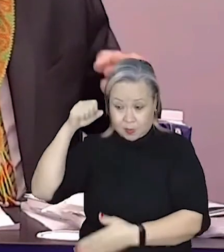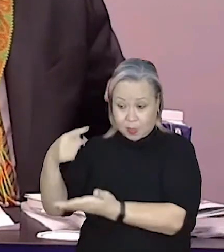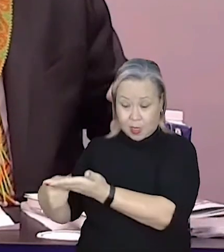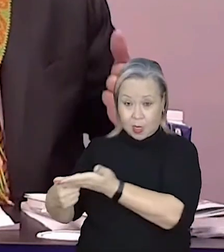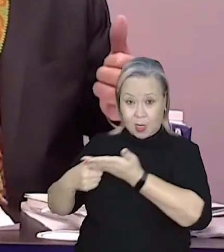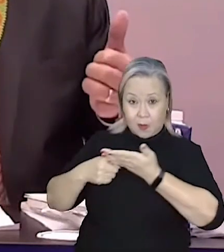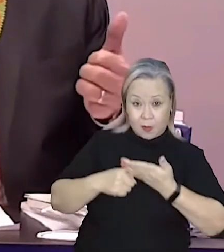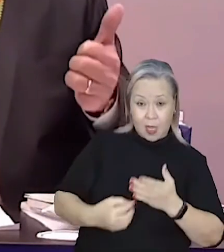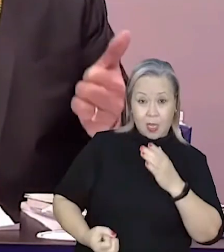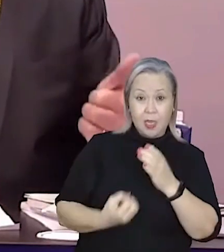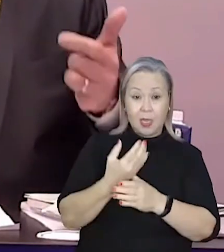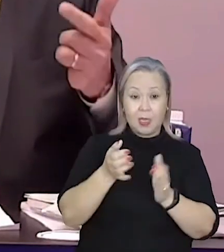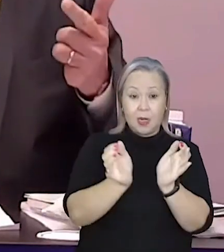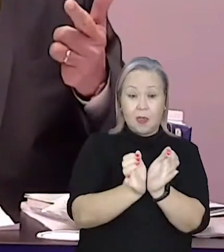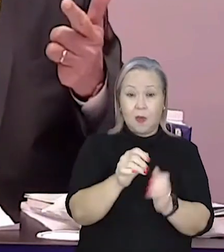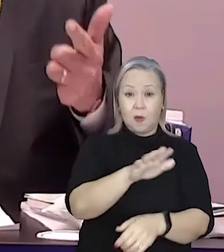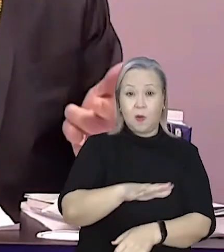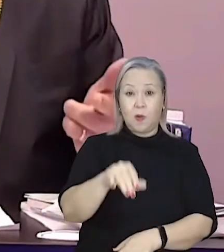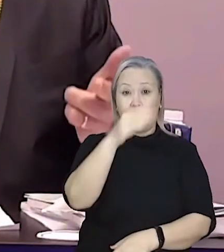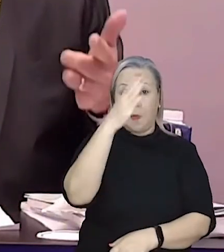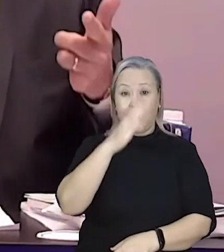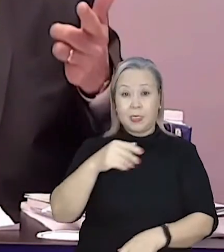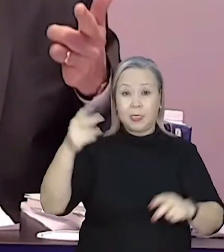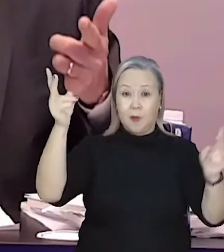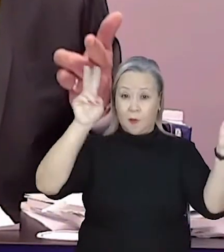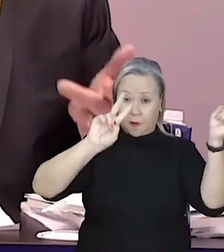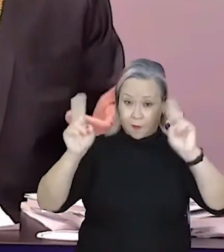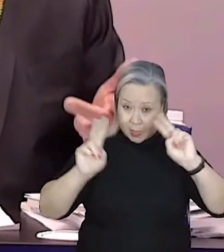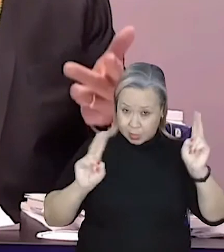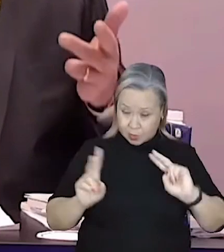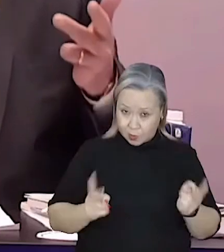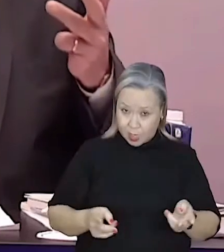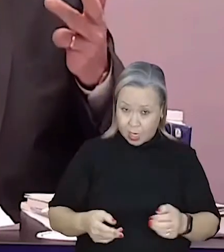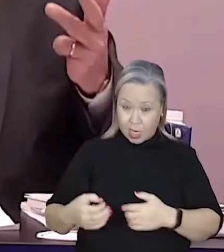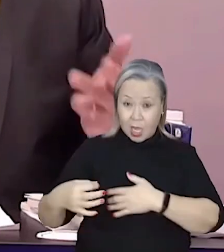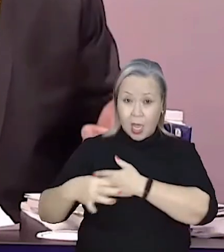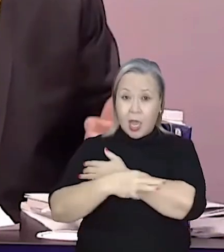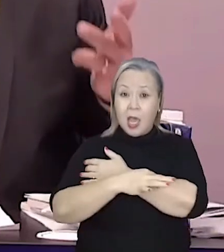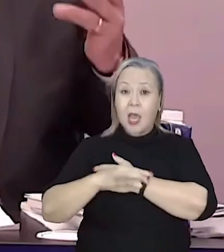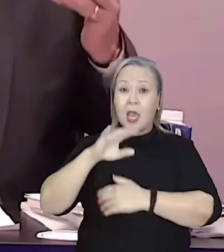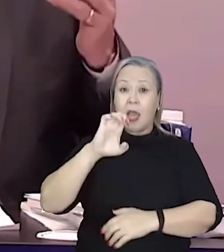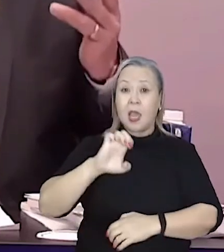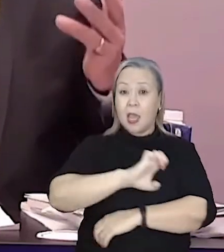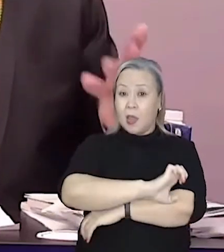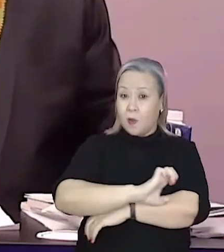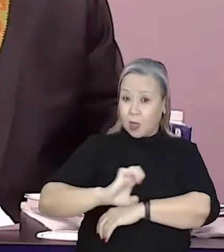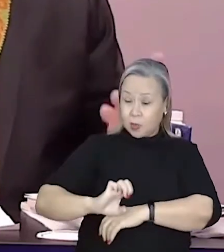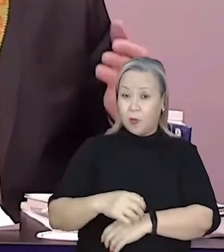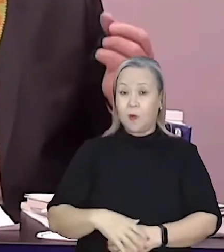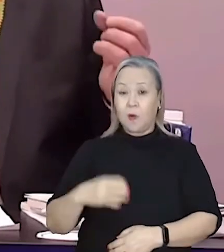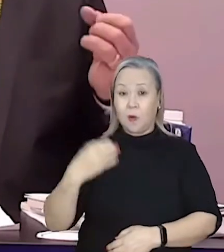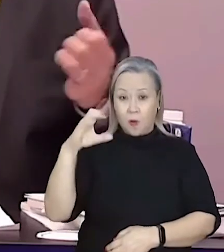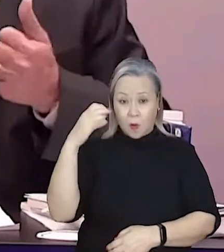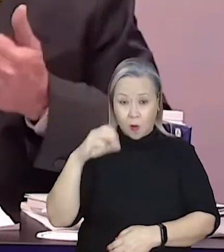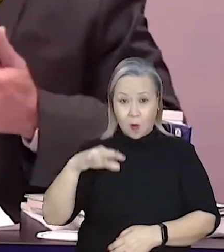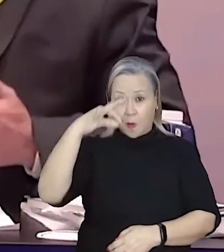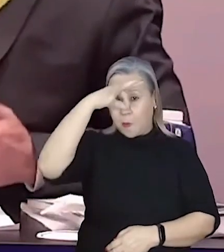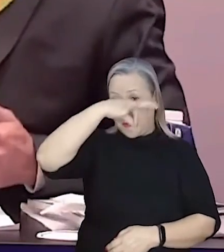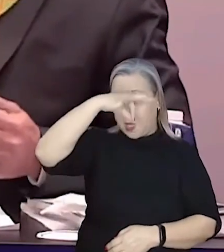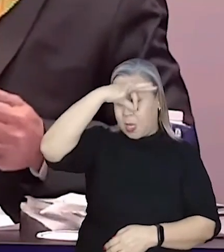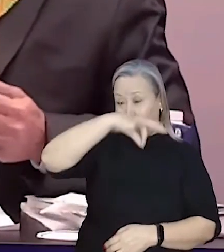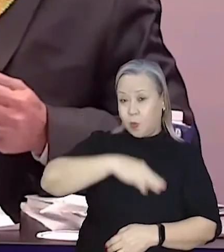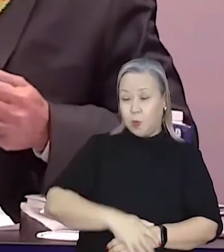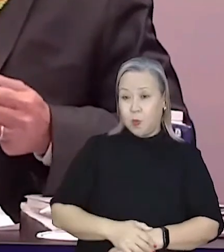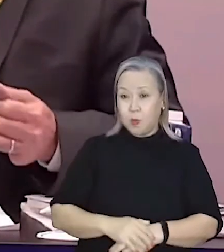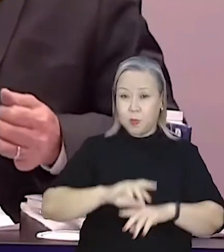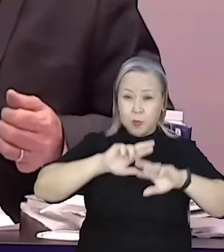uma cúpula. Brasil, Venezuela, Equador, Colômbia, Peru, o que mais?